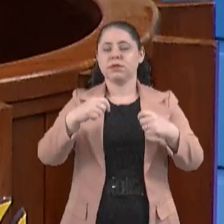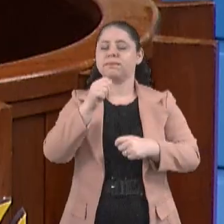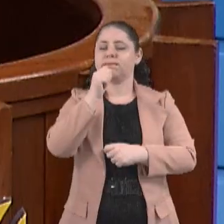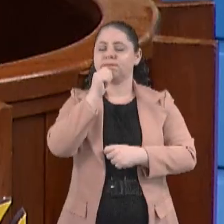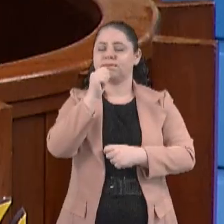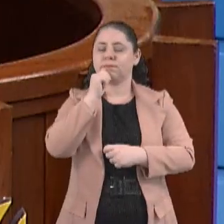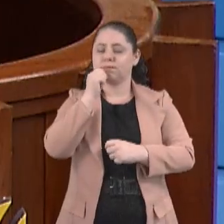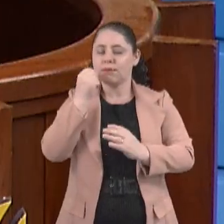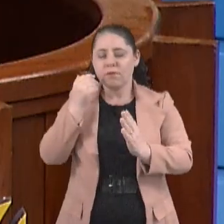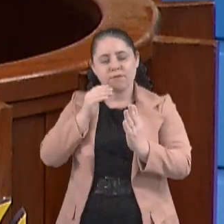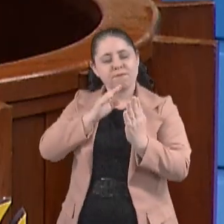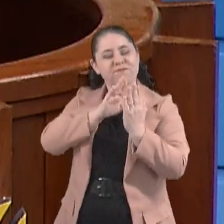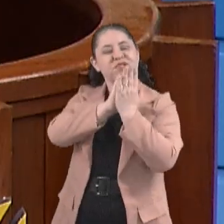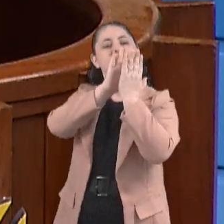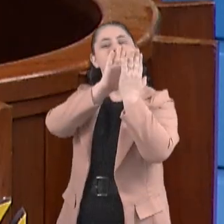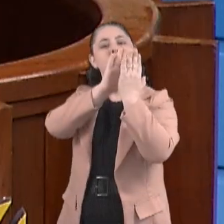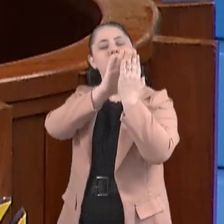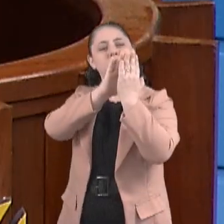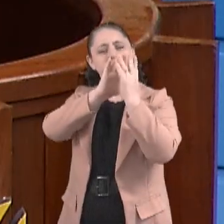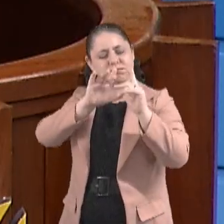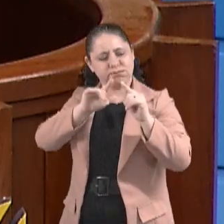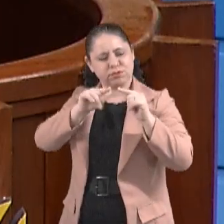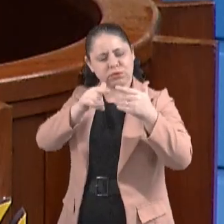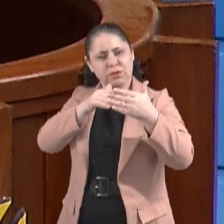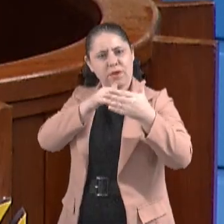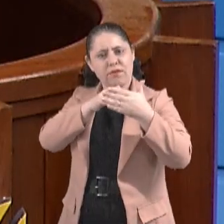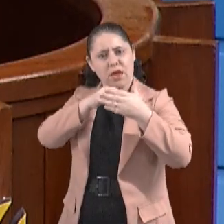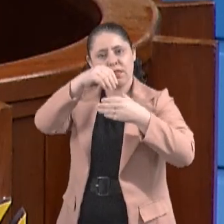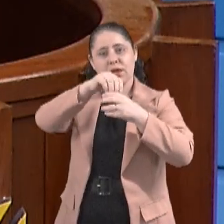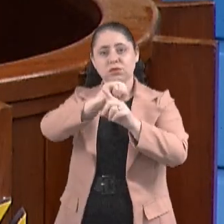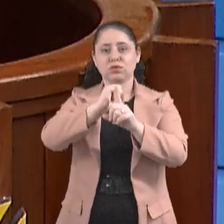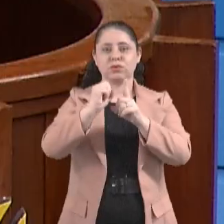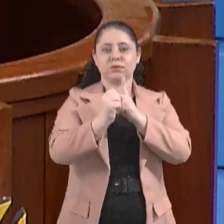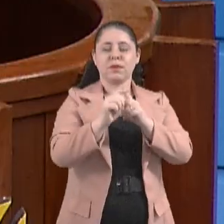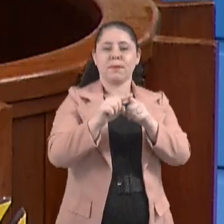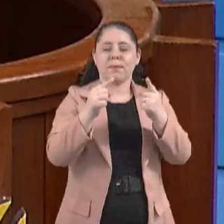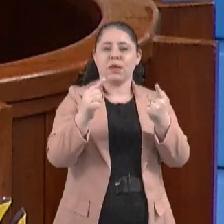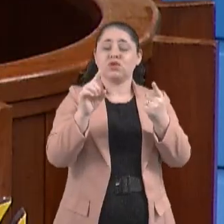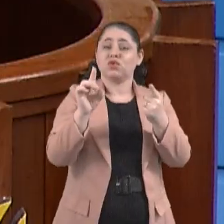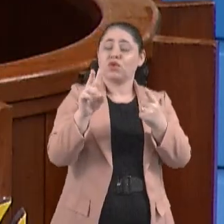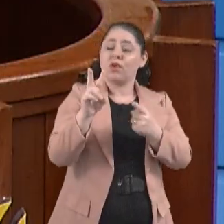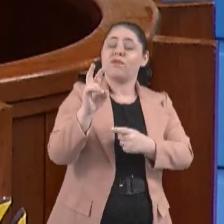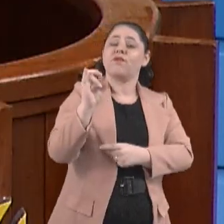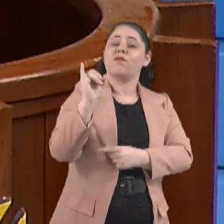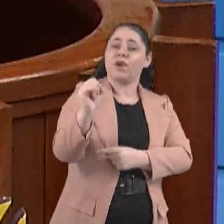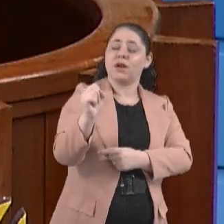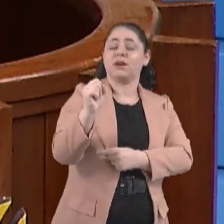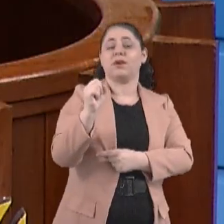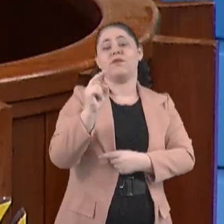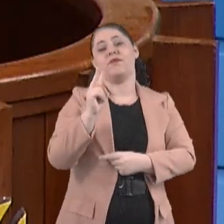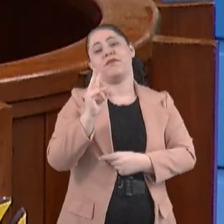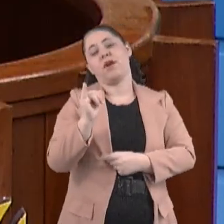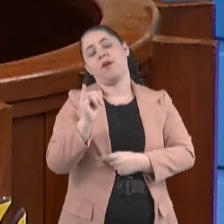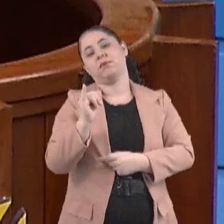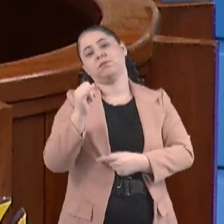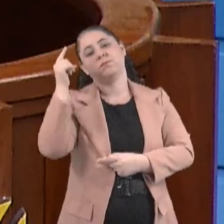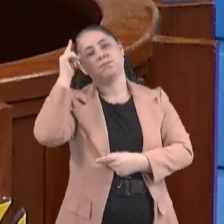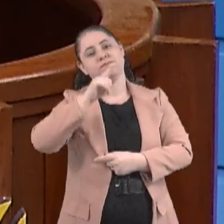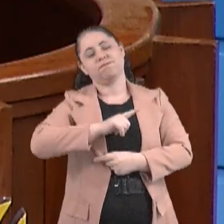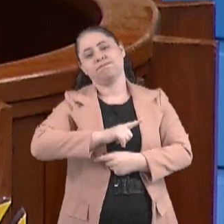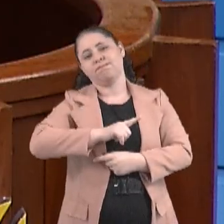ainda enfrentar grandes desafios na sociedade, mas nós só vamos conseguir vencer